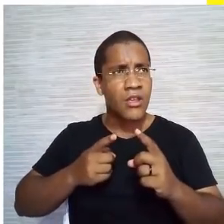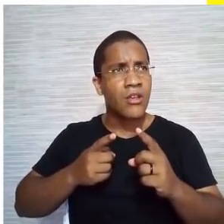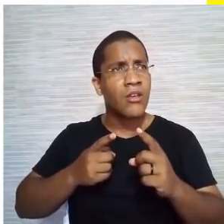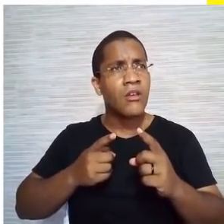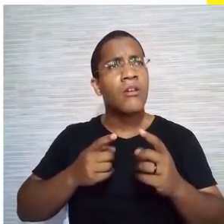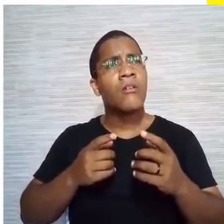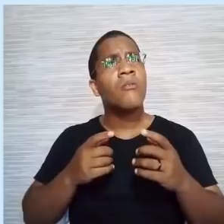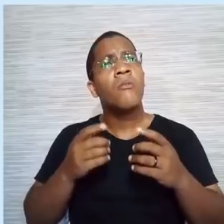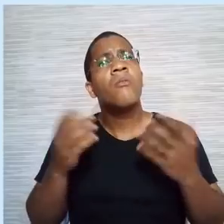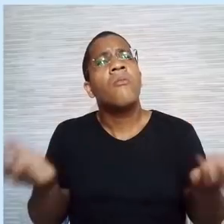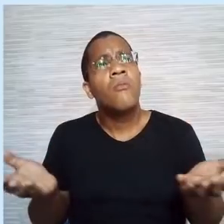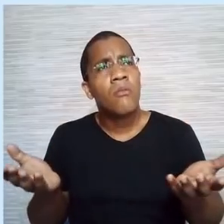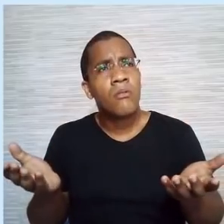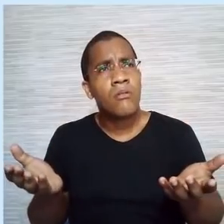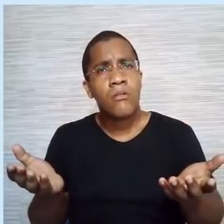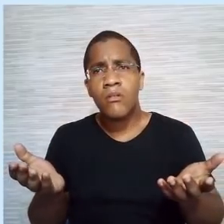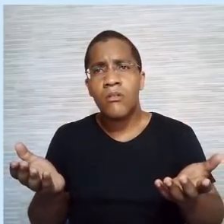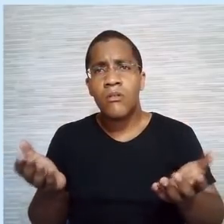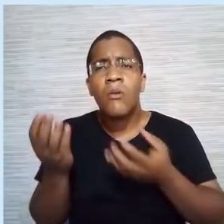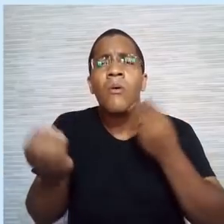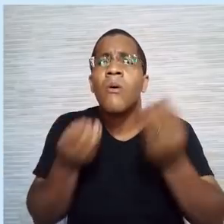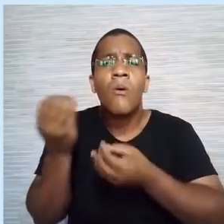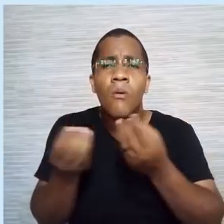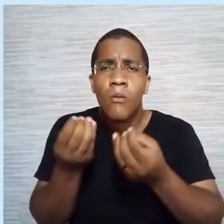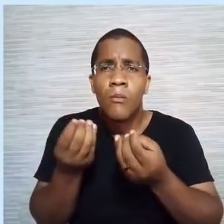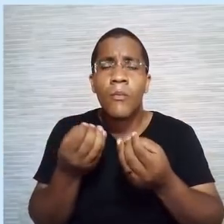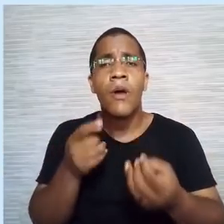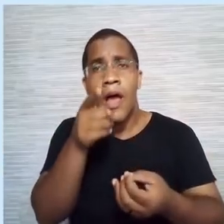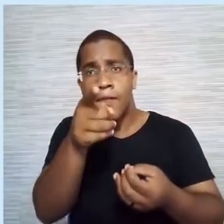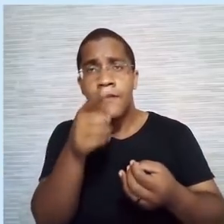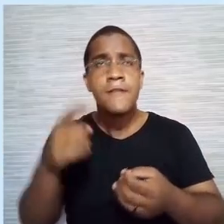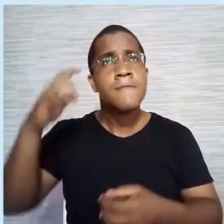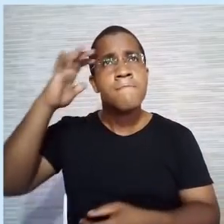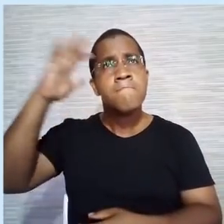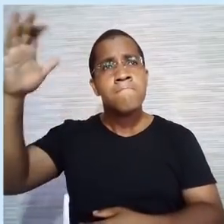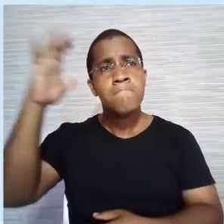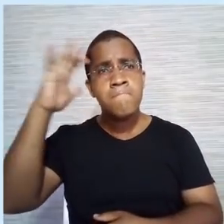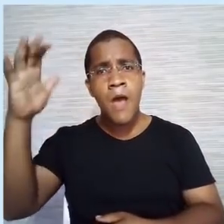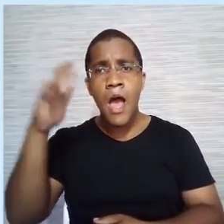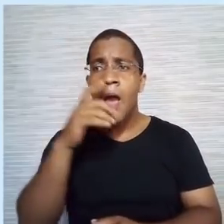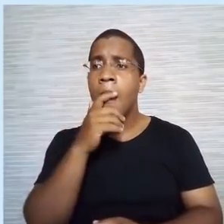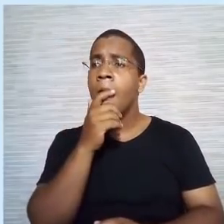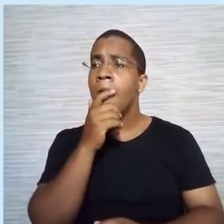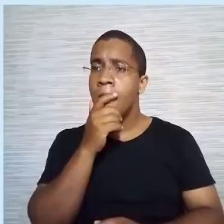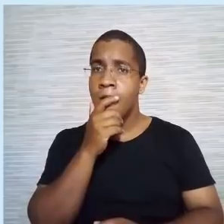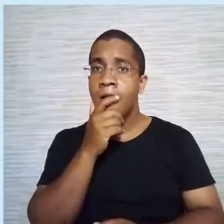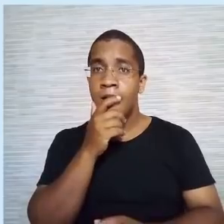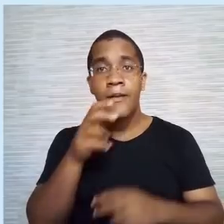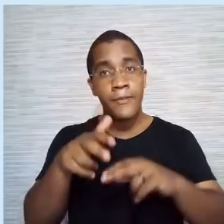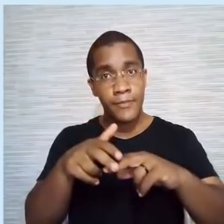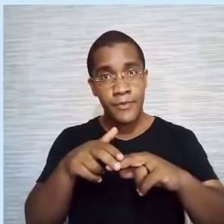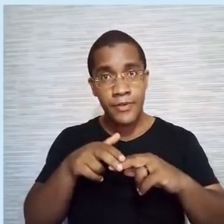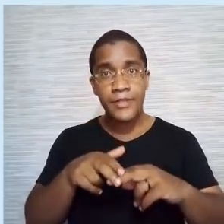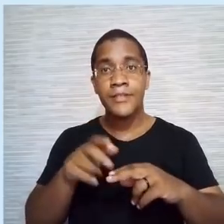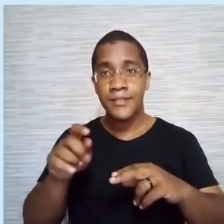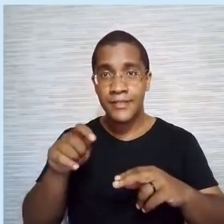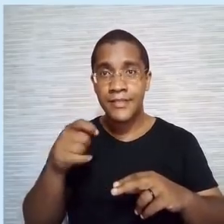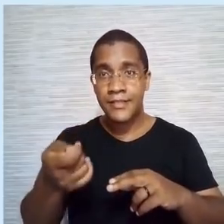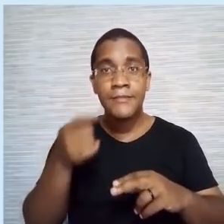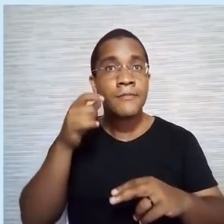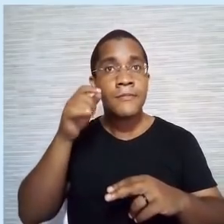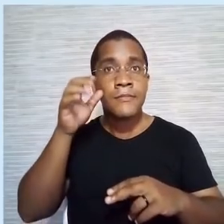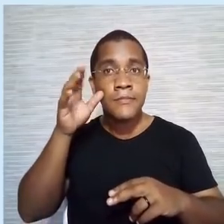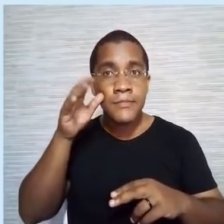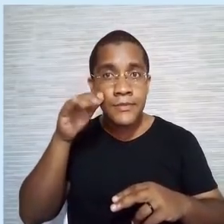Essas perguntas, elas movem o pesquisador, o interesse, elas instigam o interesse de buscar cada